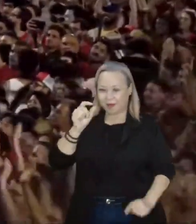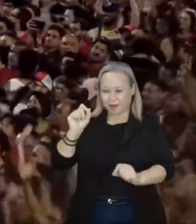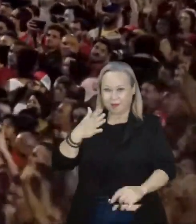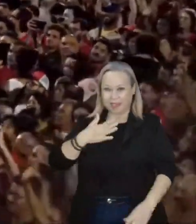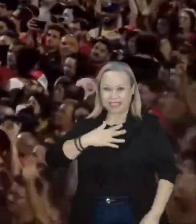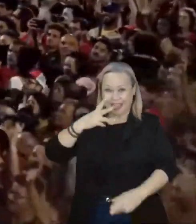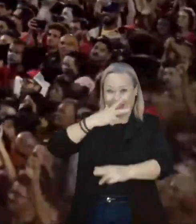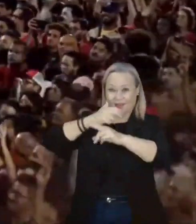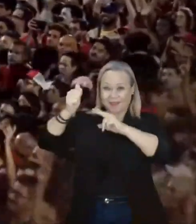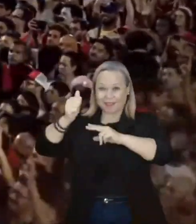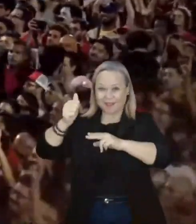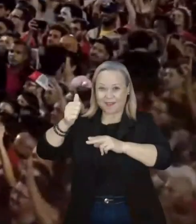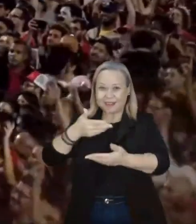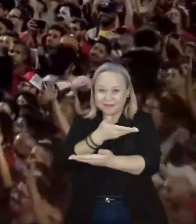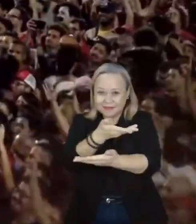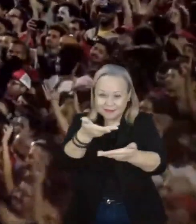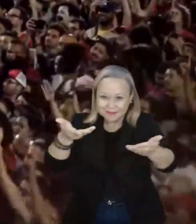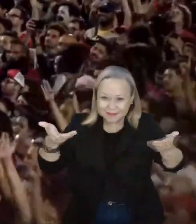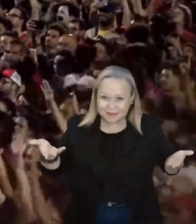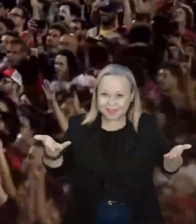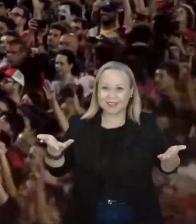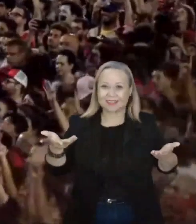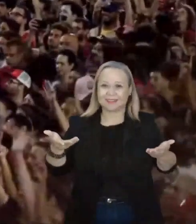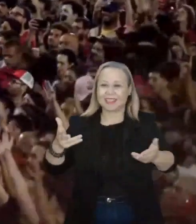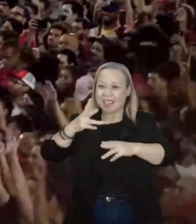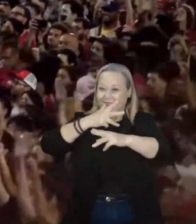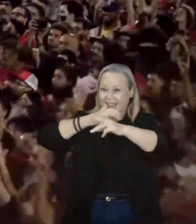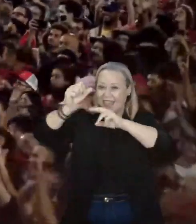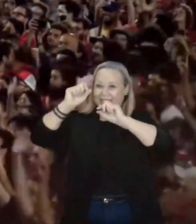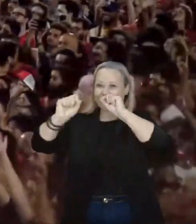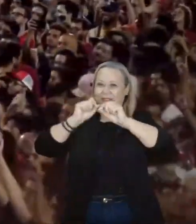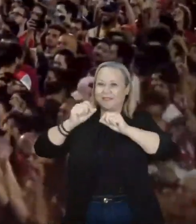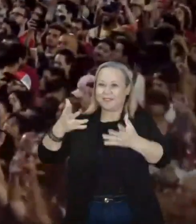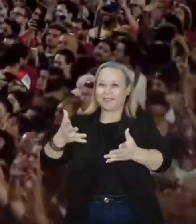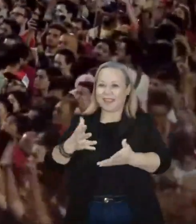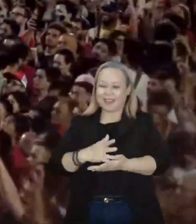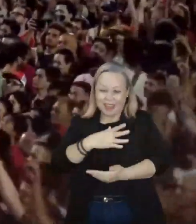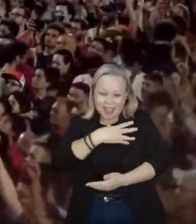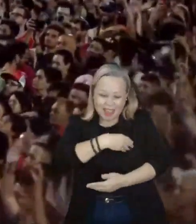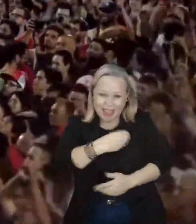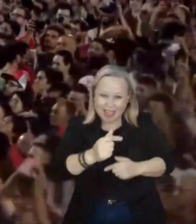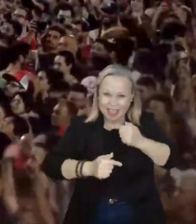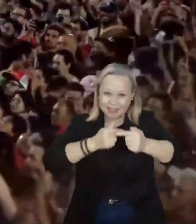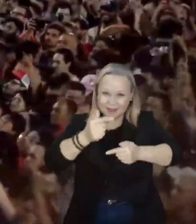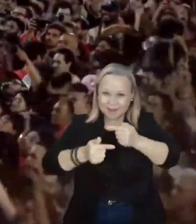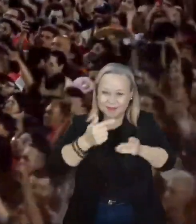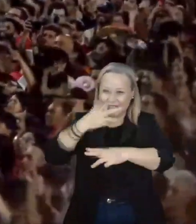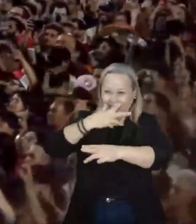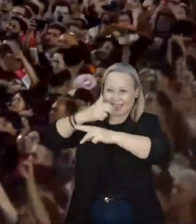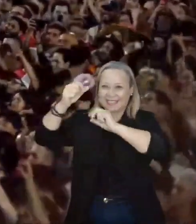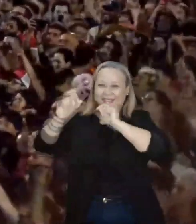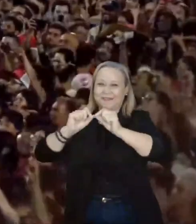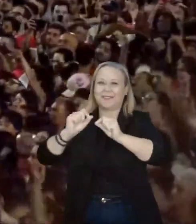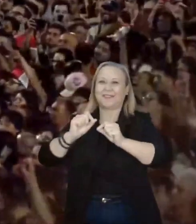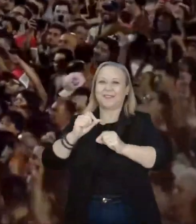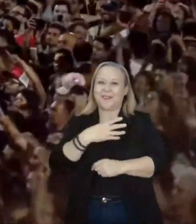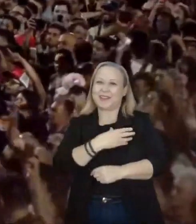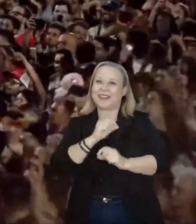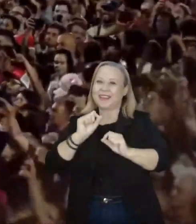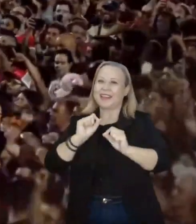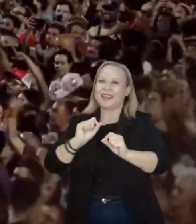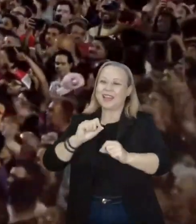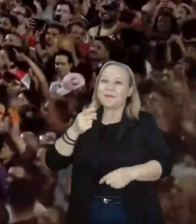vitória é de vocês. Essa vitória é do filho de vocês. Essa vitória é para o neto